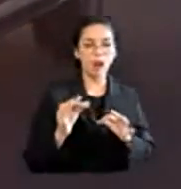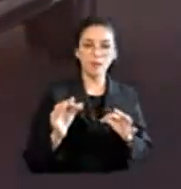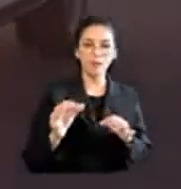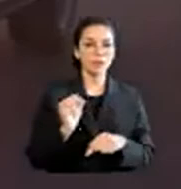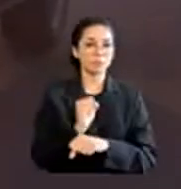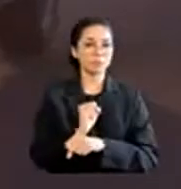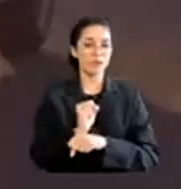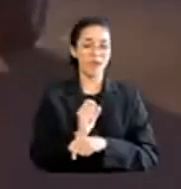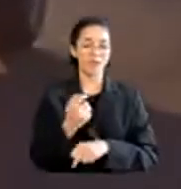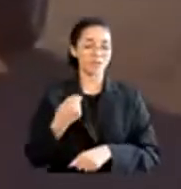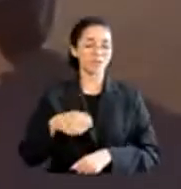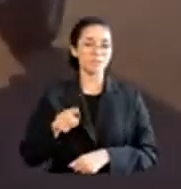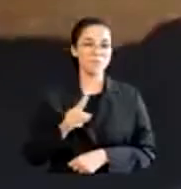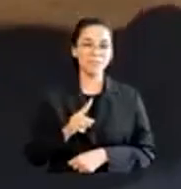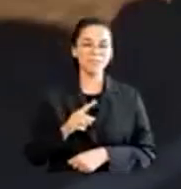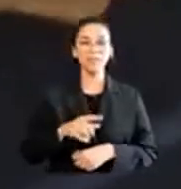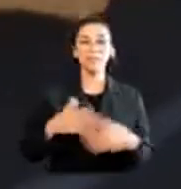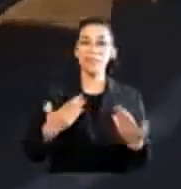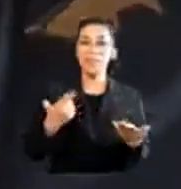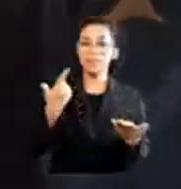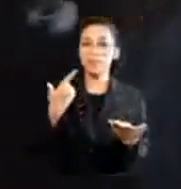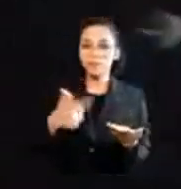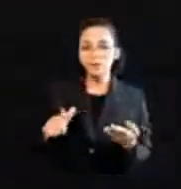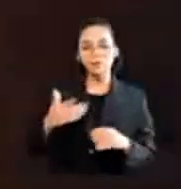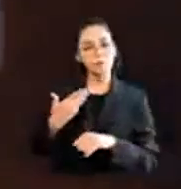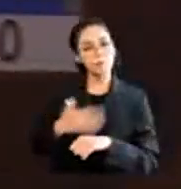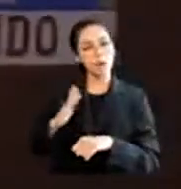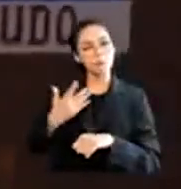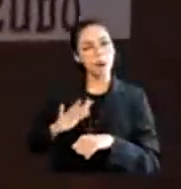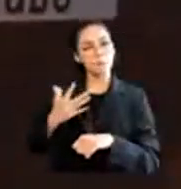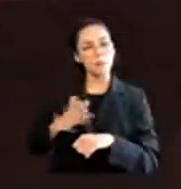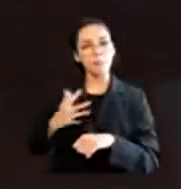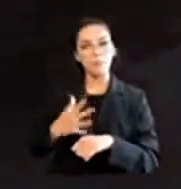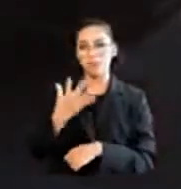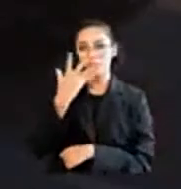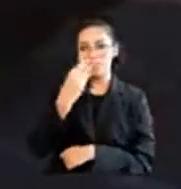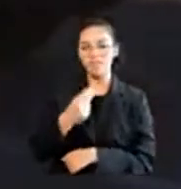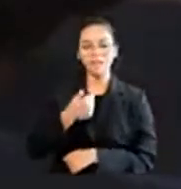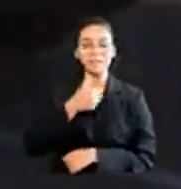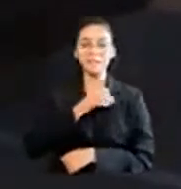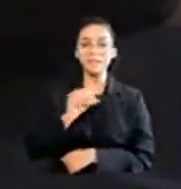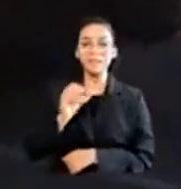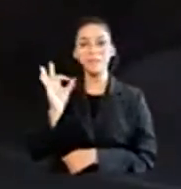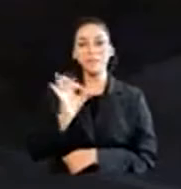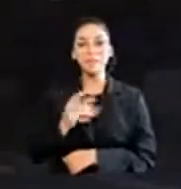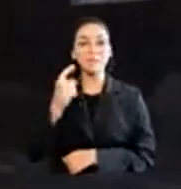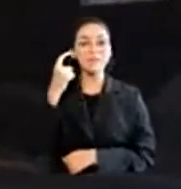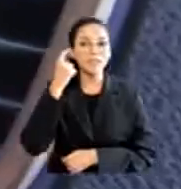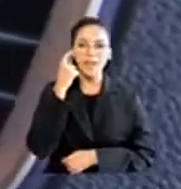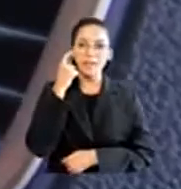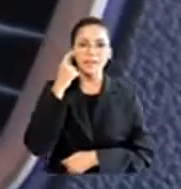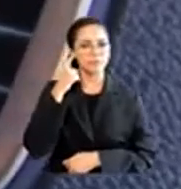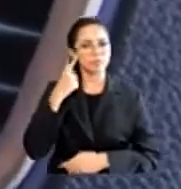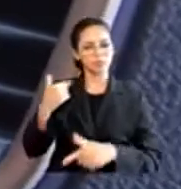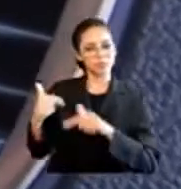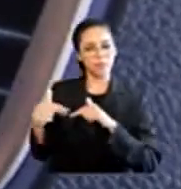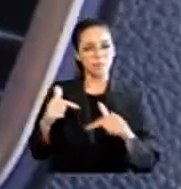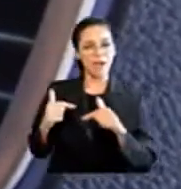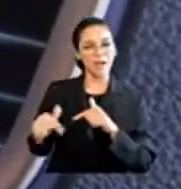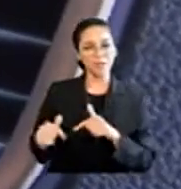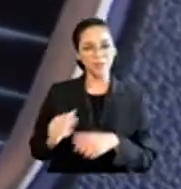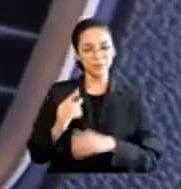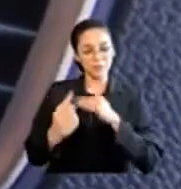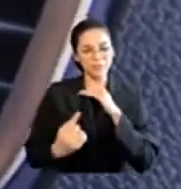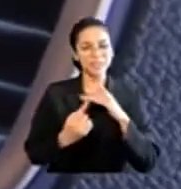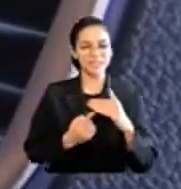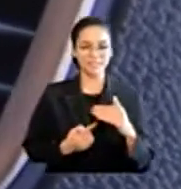mais produtividade em uma van 100% pensada para rentabilizar o negócio do cliente. Já já, a nossa